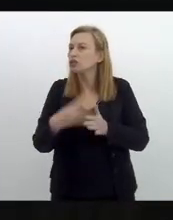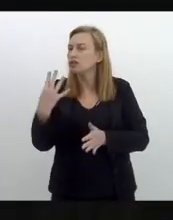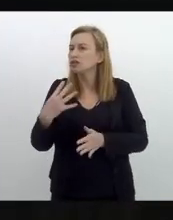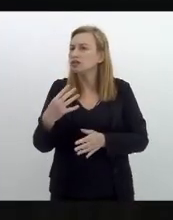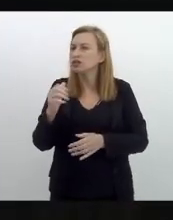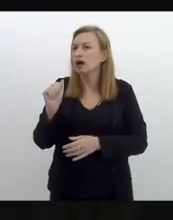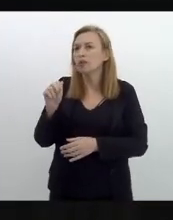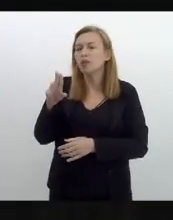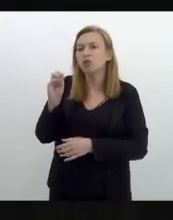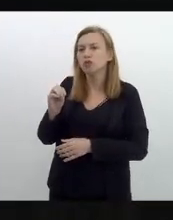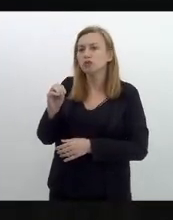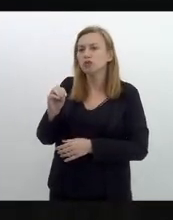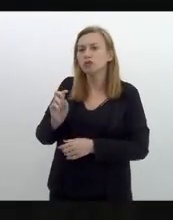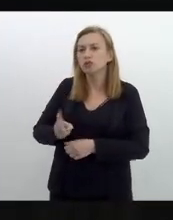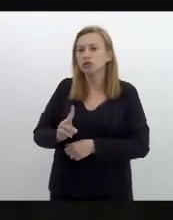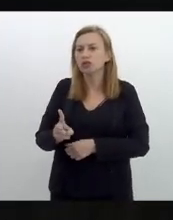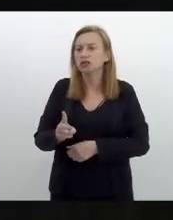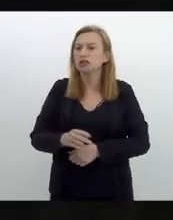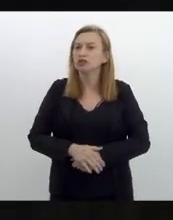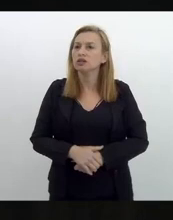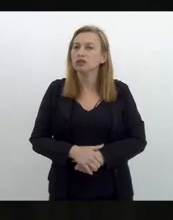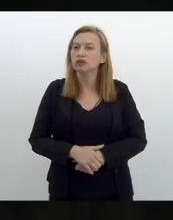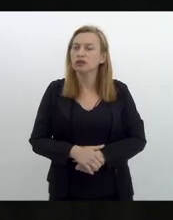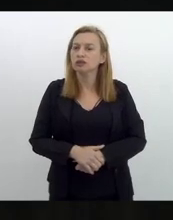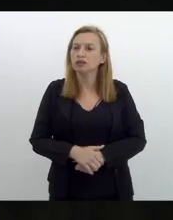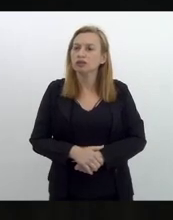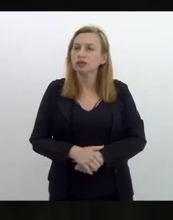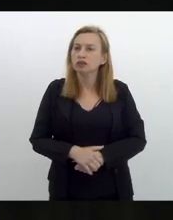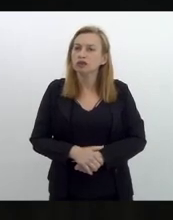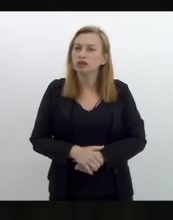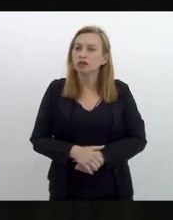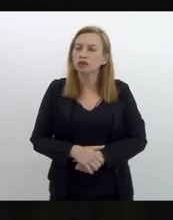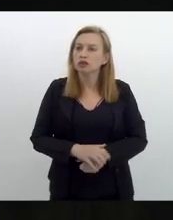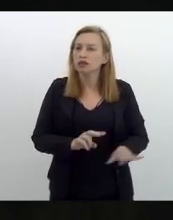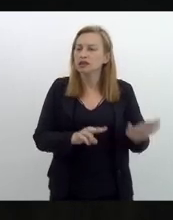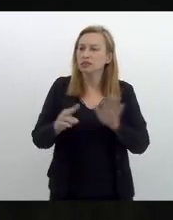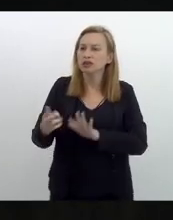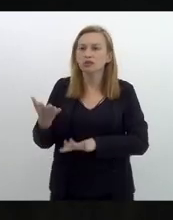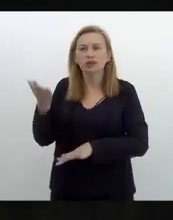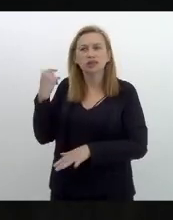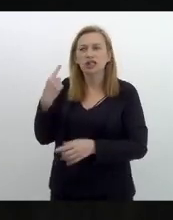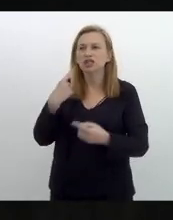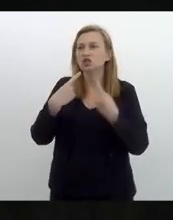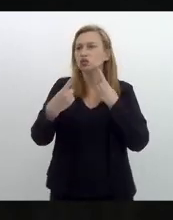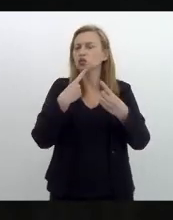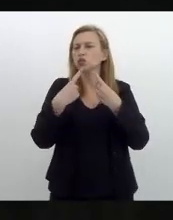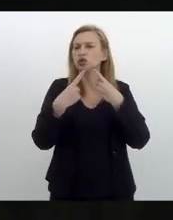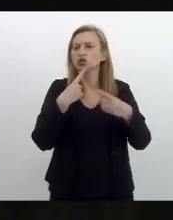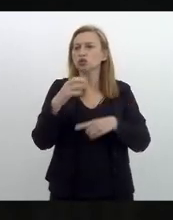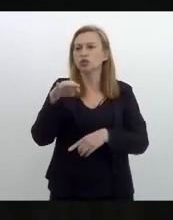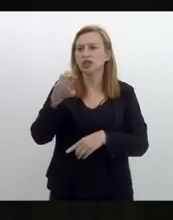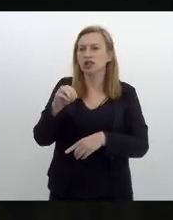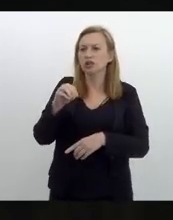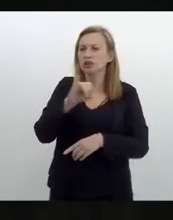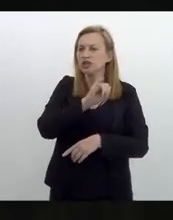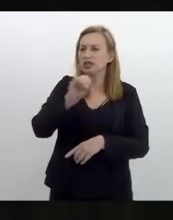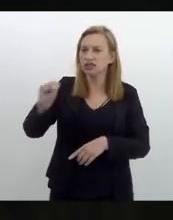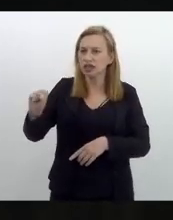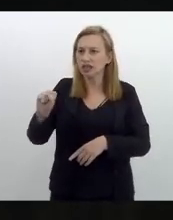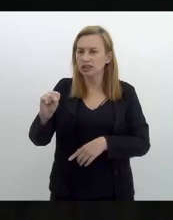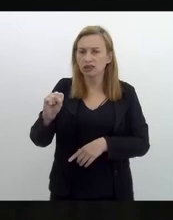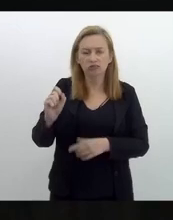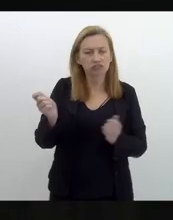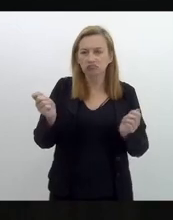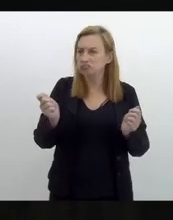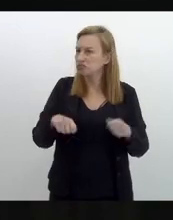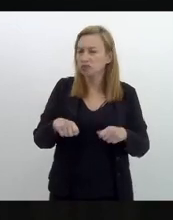abono permanência o abono permanência na semana passada discutimos não dá para ser o teto do INSS que era a primeira